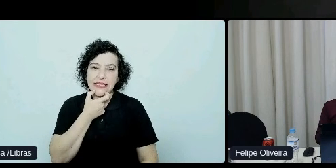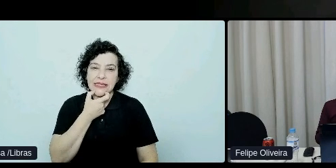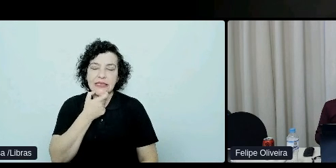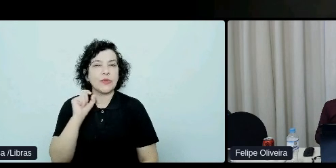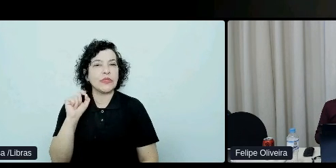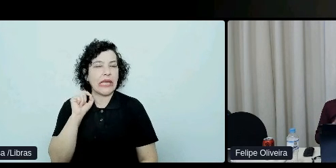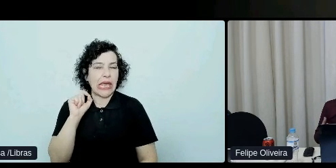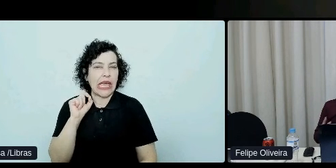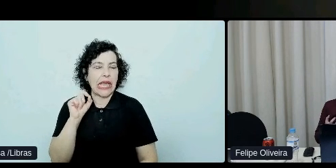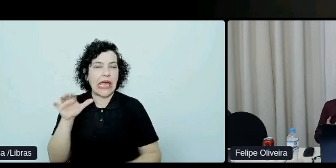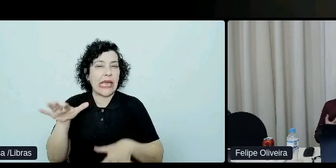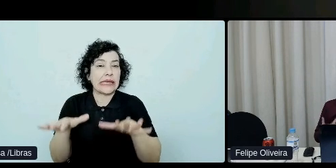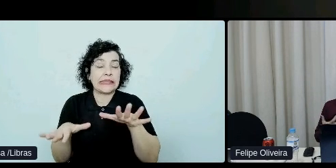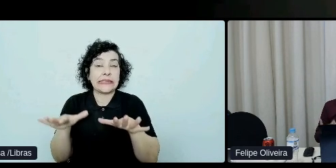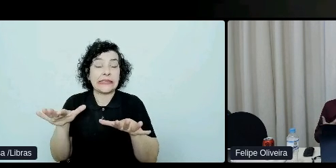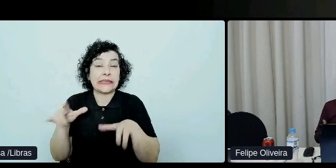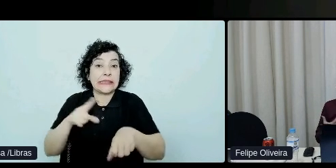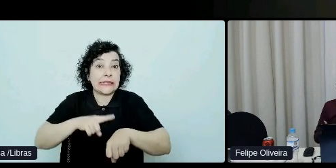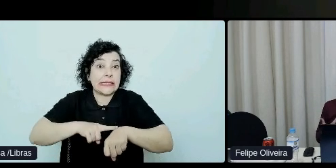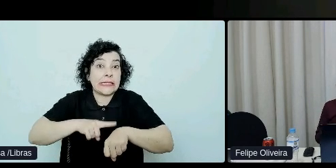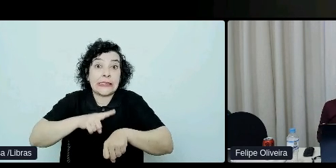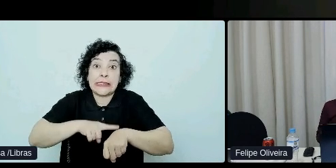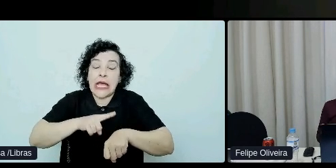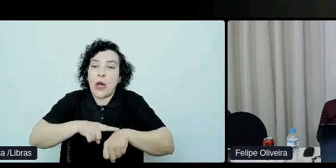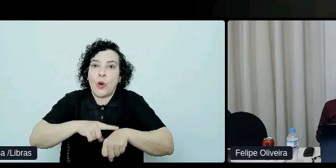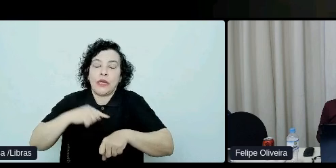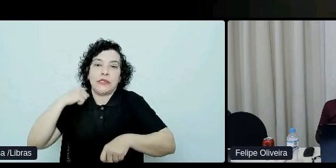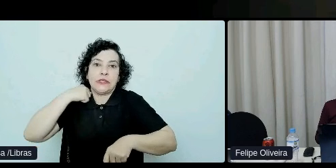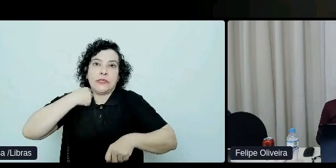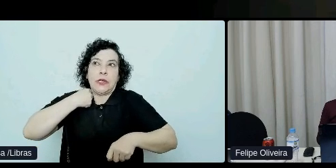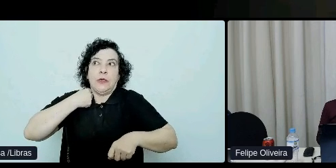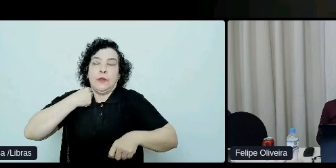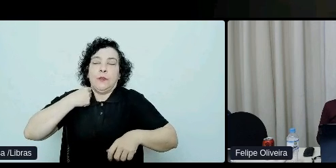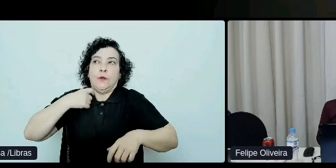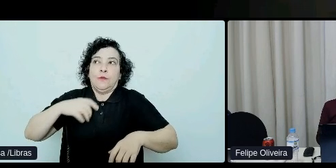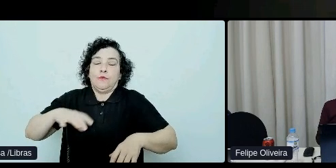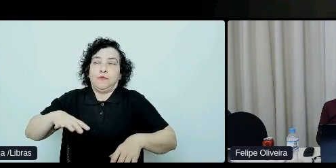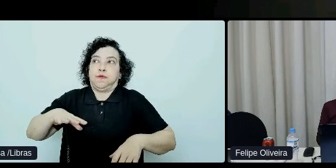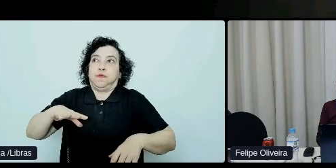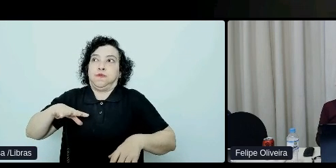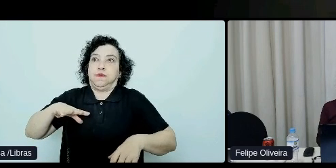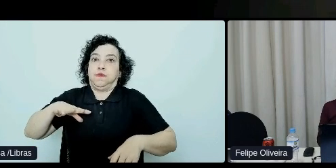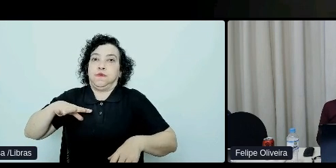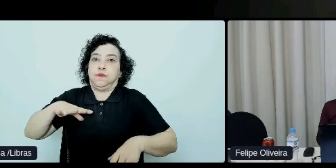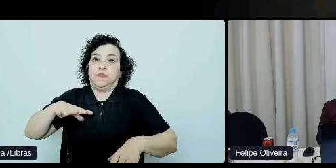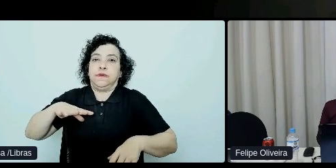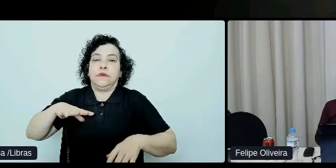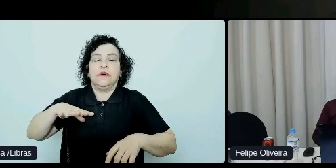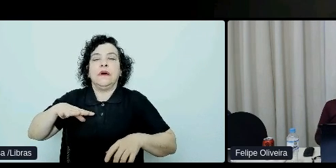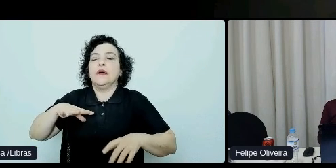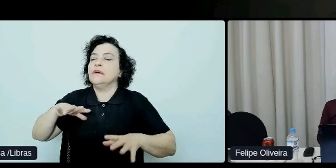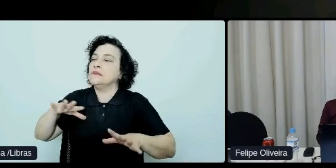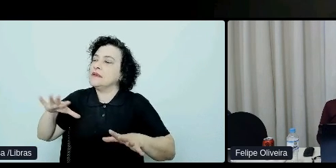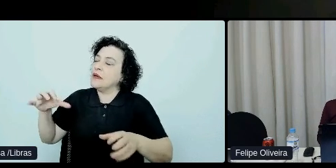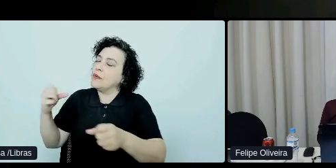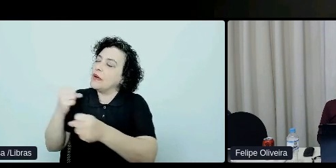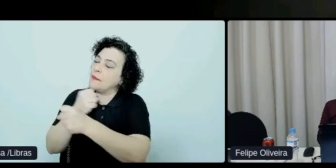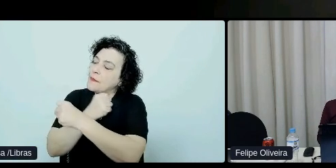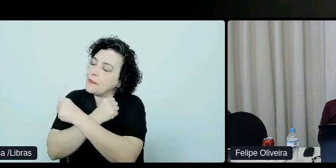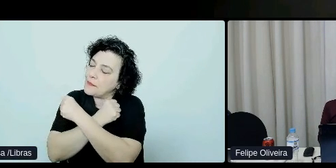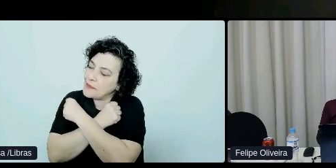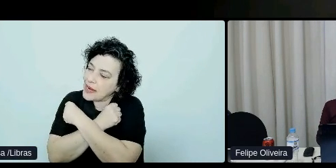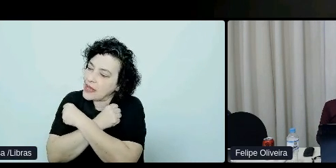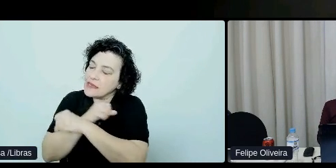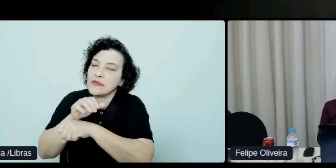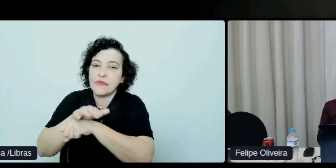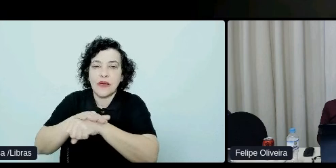onde você tá ali com um estresse mais exacerbado. Então, às vezes, um abraço, uma conversa. A gente criou um hábito, pessoal, que eu